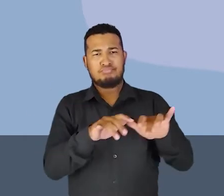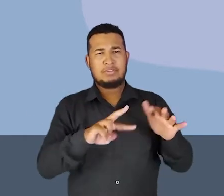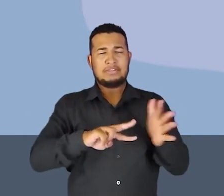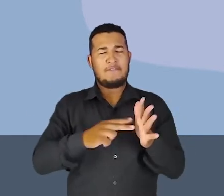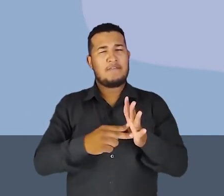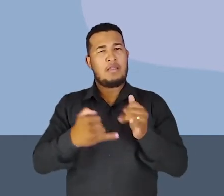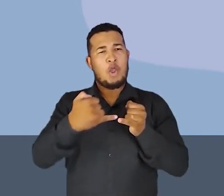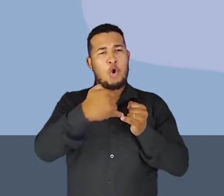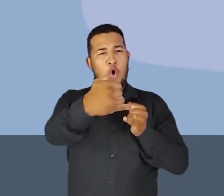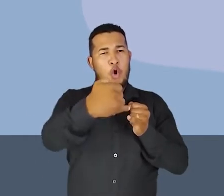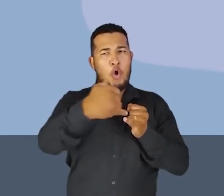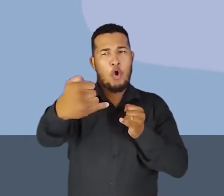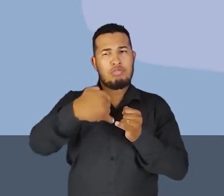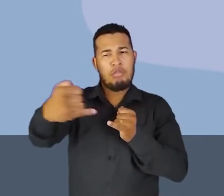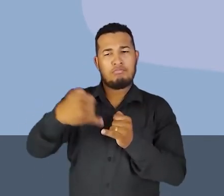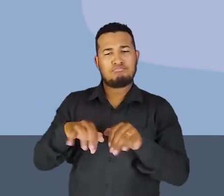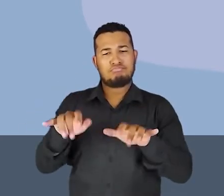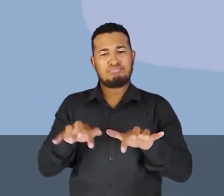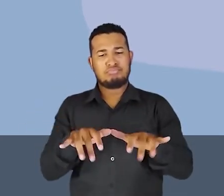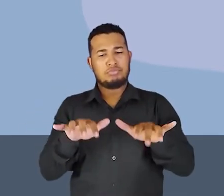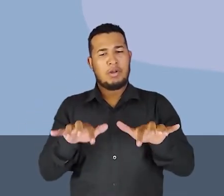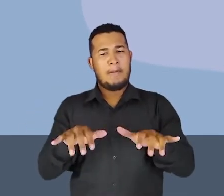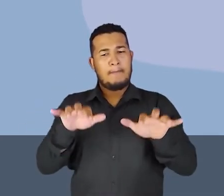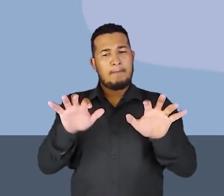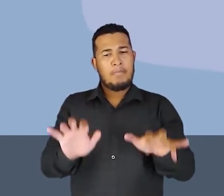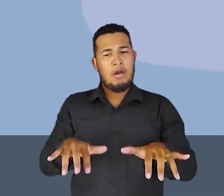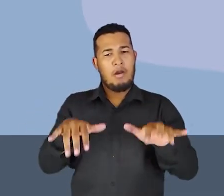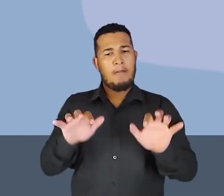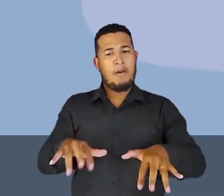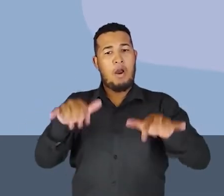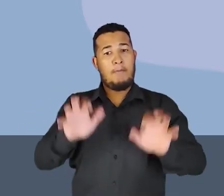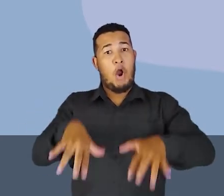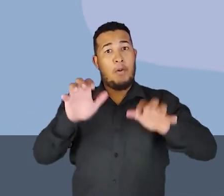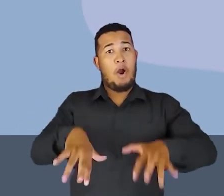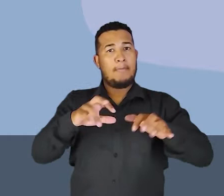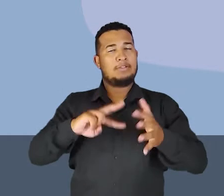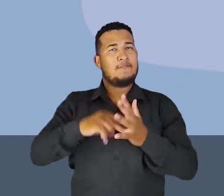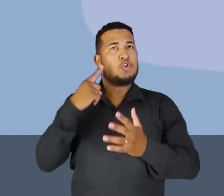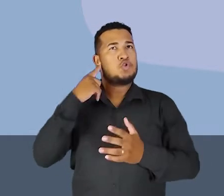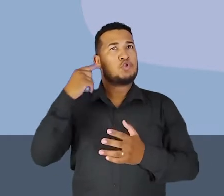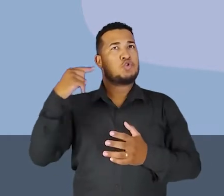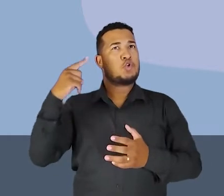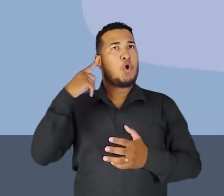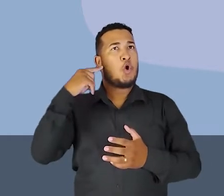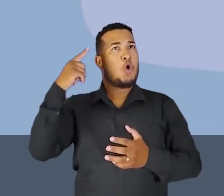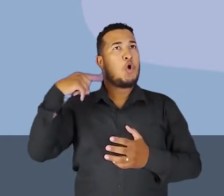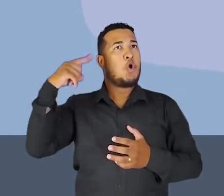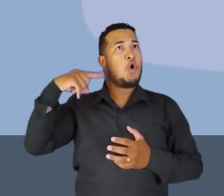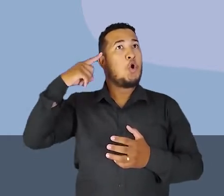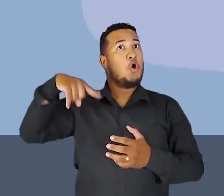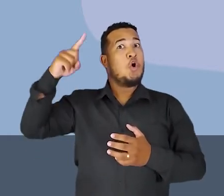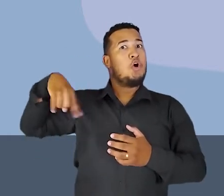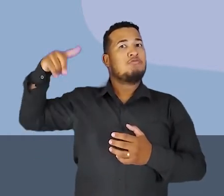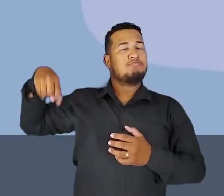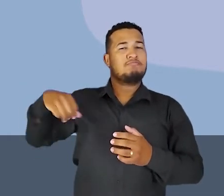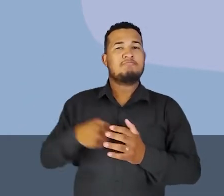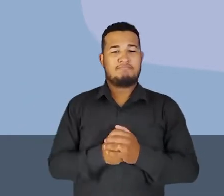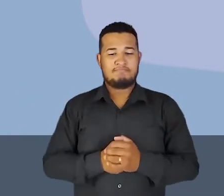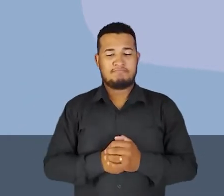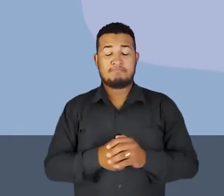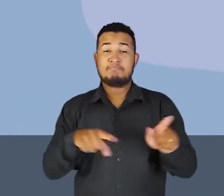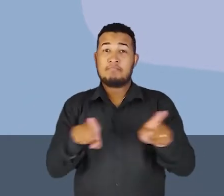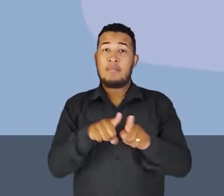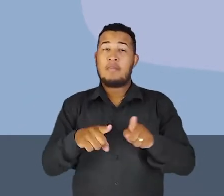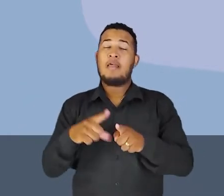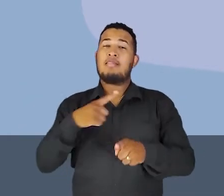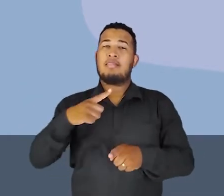por teclas e o volume controlado tanto pela força do toque dos dedos quanto por pedais. E nós temos o